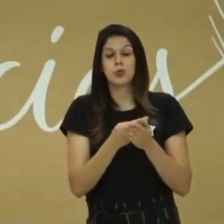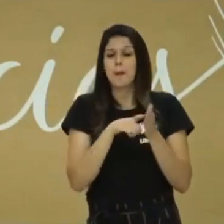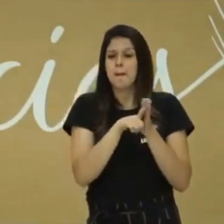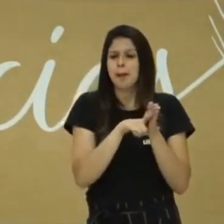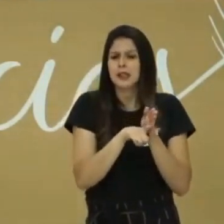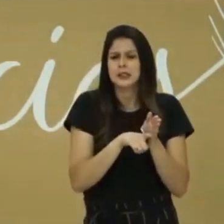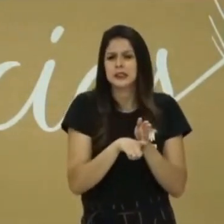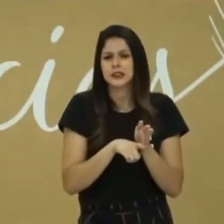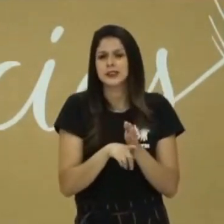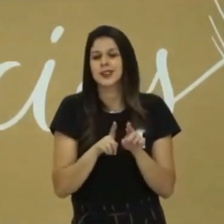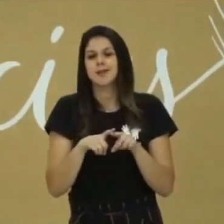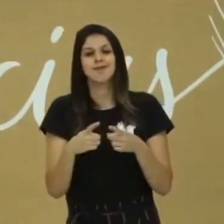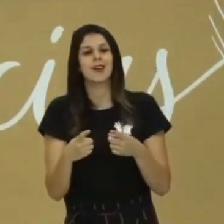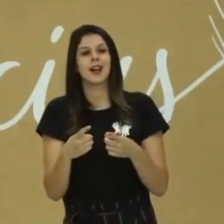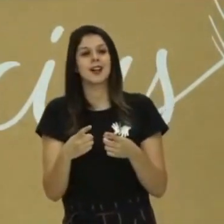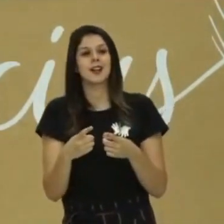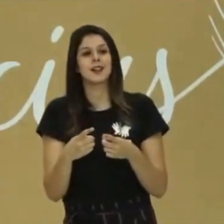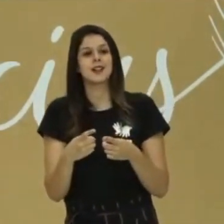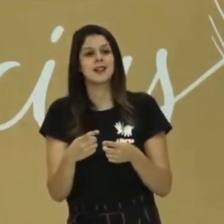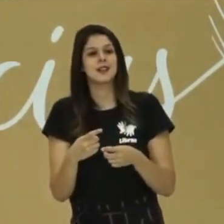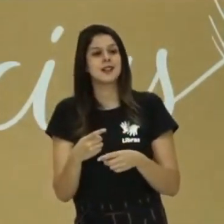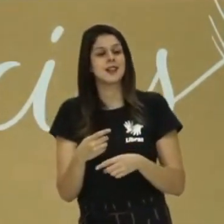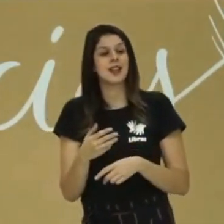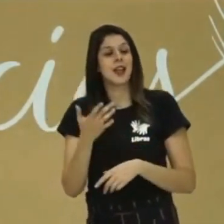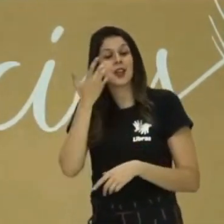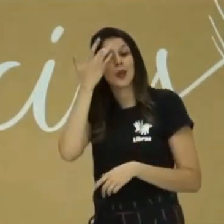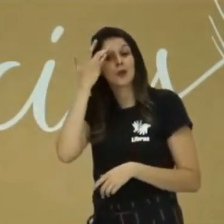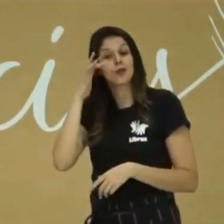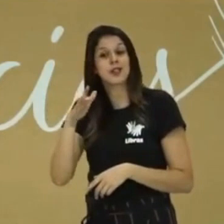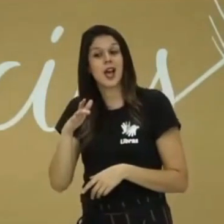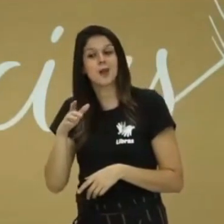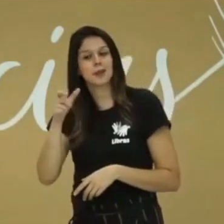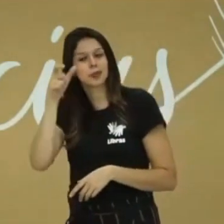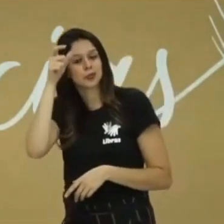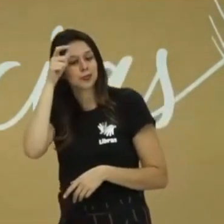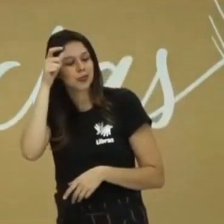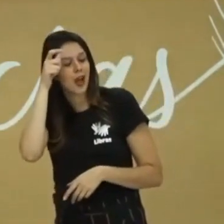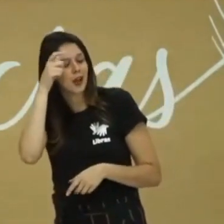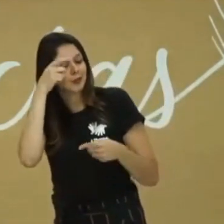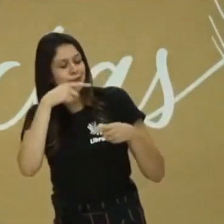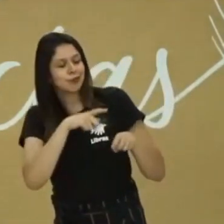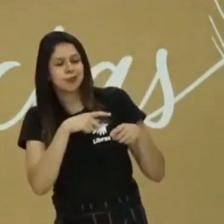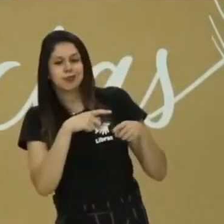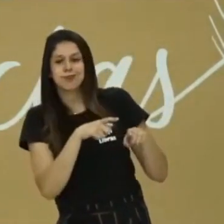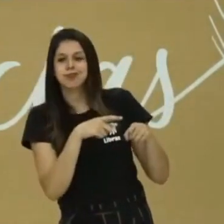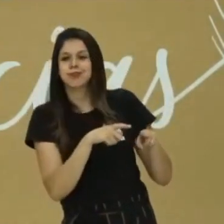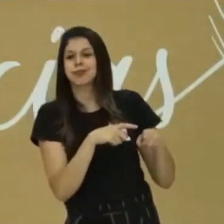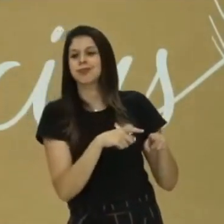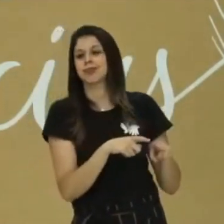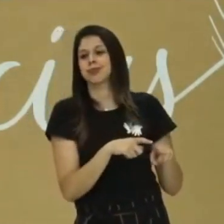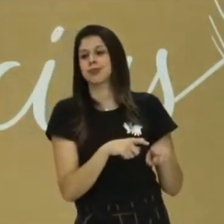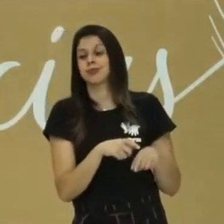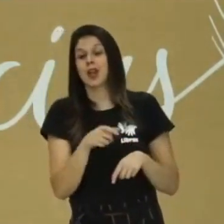só que o que eles mal sabem é que é um espírito maligno por trás disso levando a chegar a conclusões